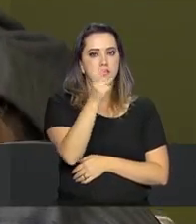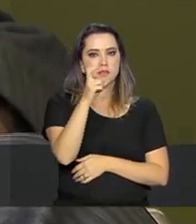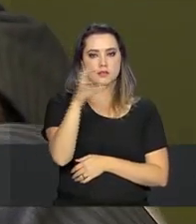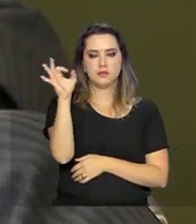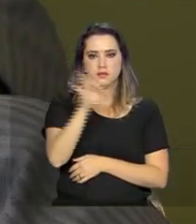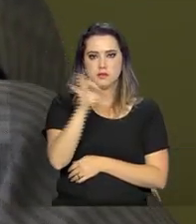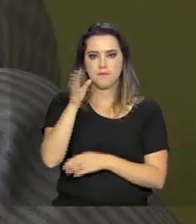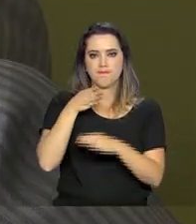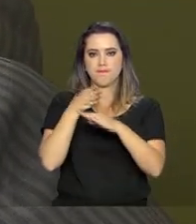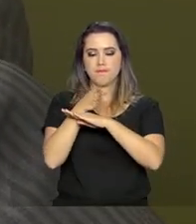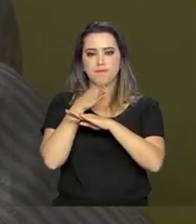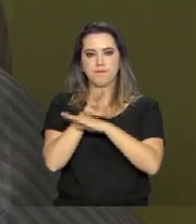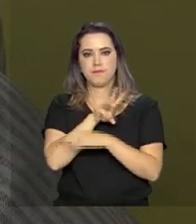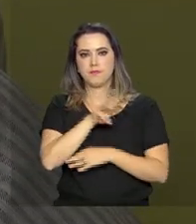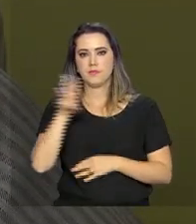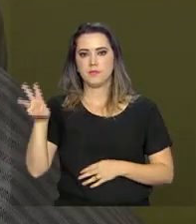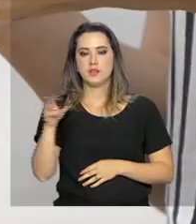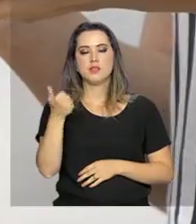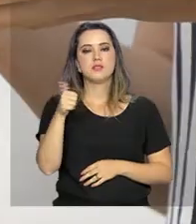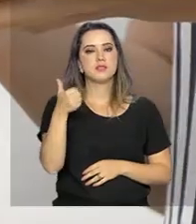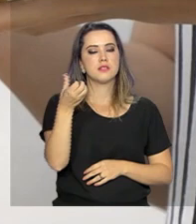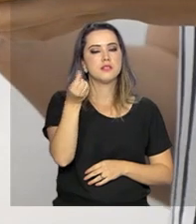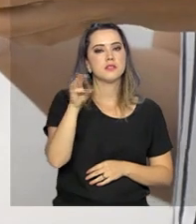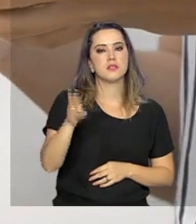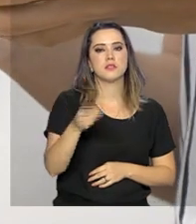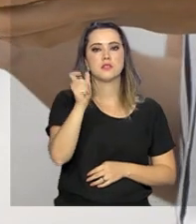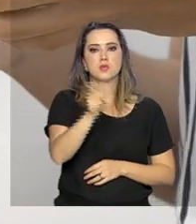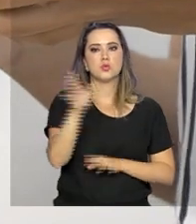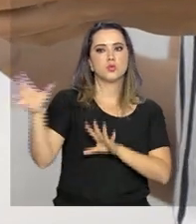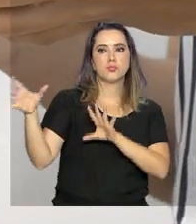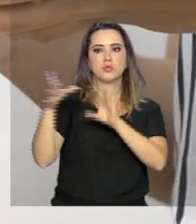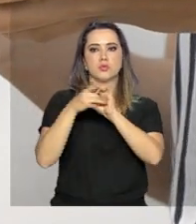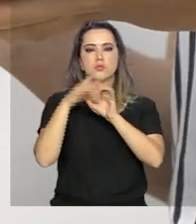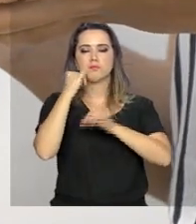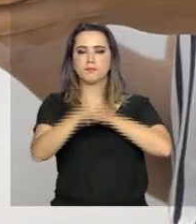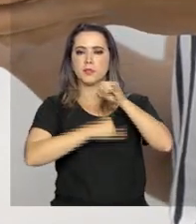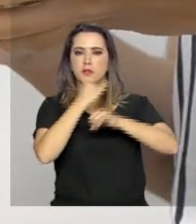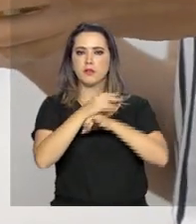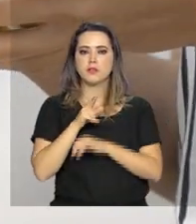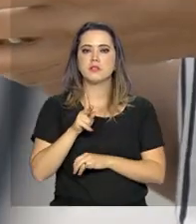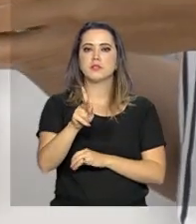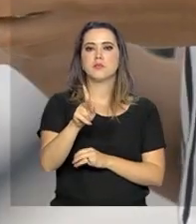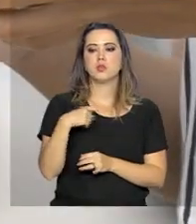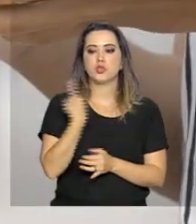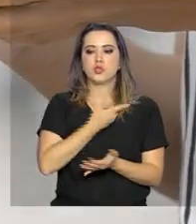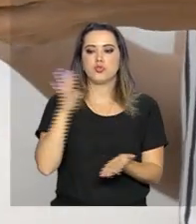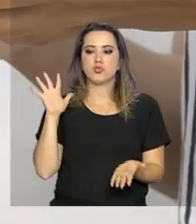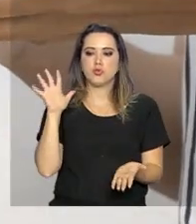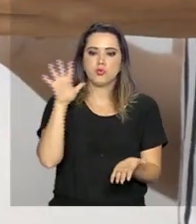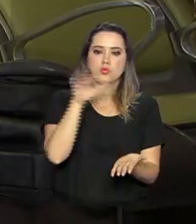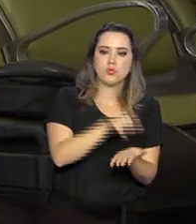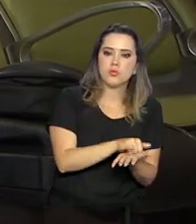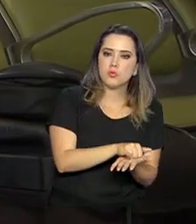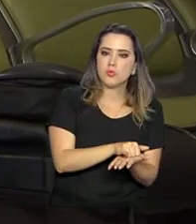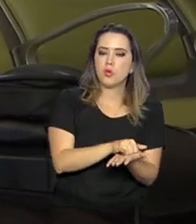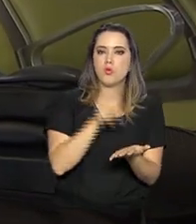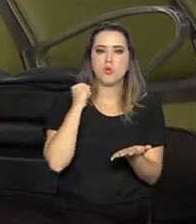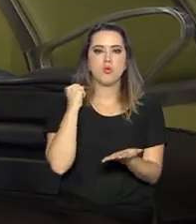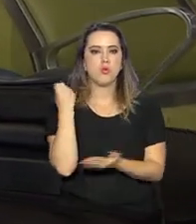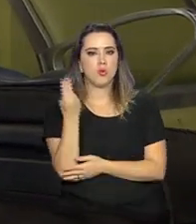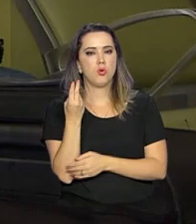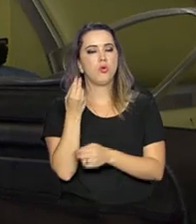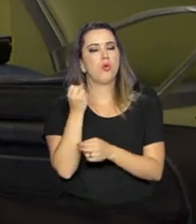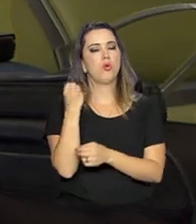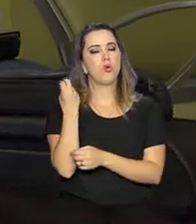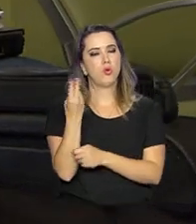acesso à rede são 116 milhões de pessoas conectadas e cada vez que baixamos um aplicativo no celular ou compramos um